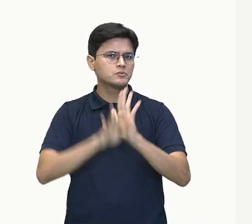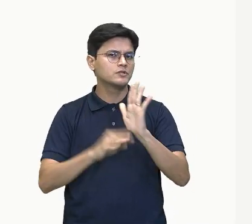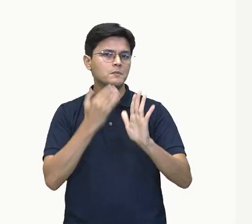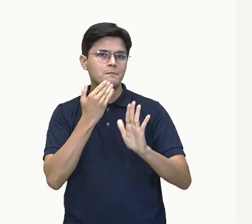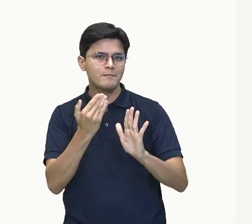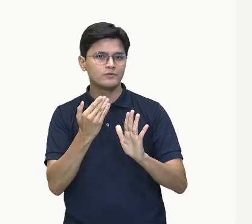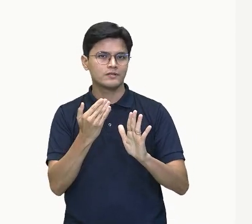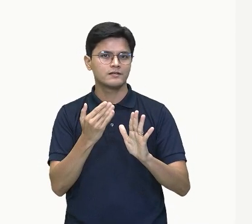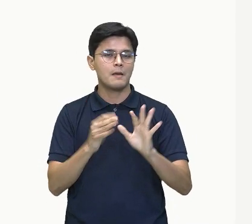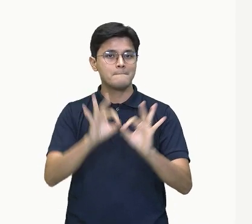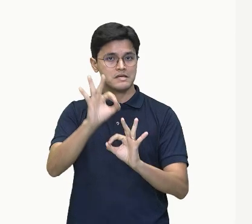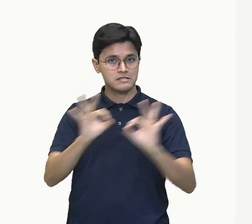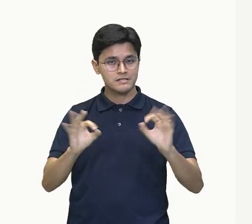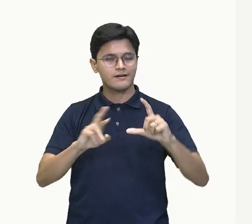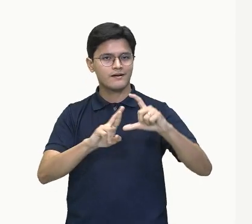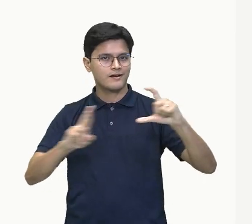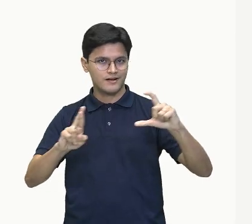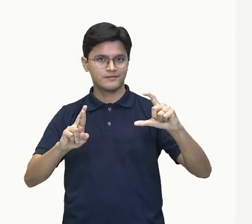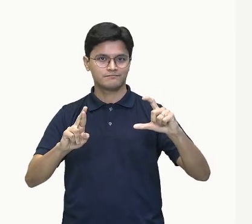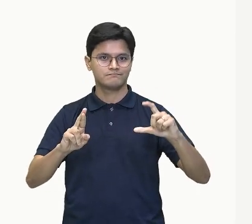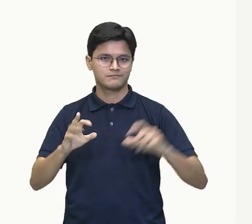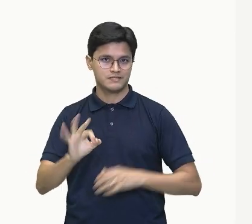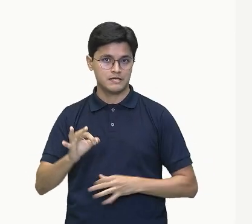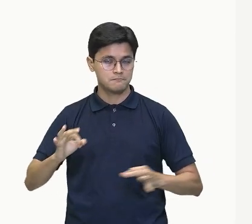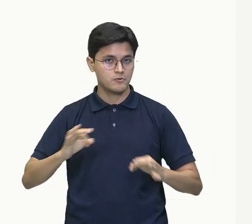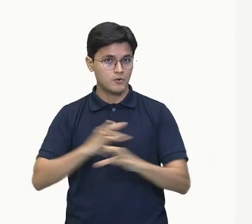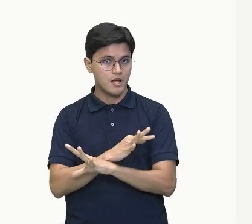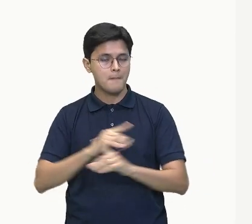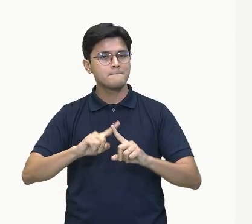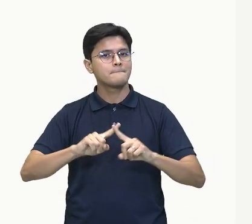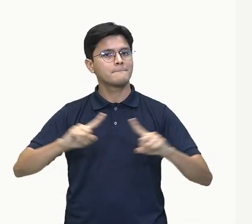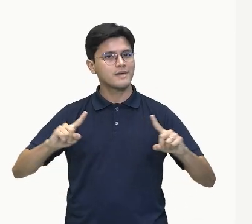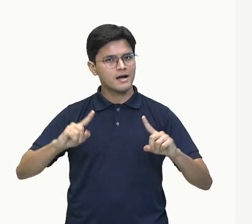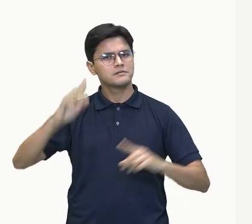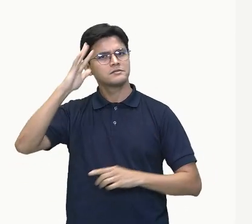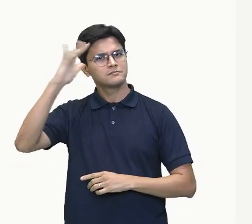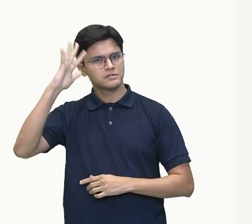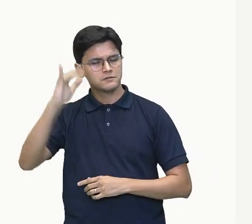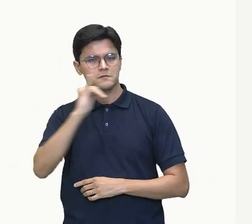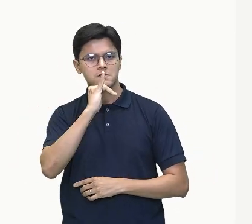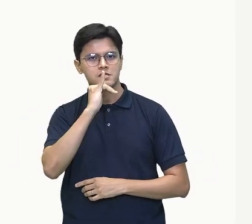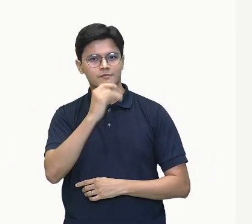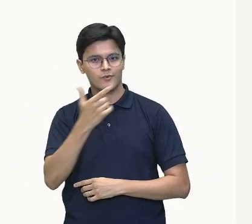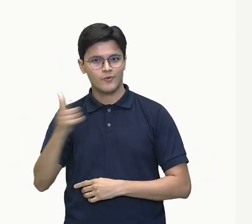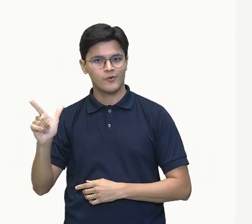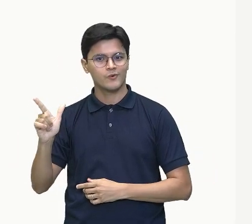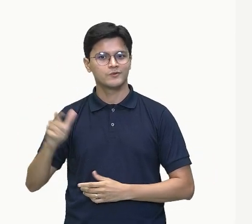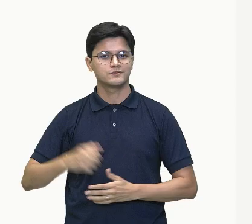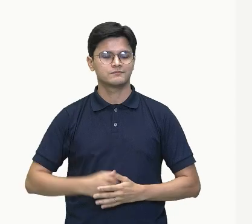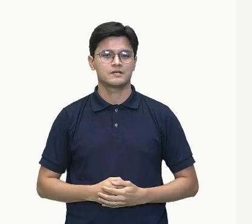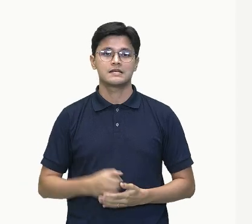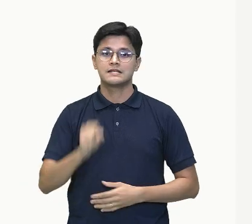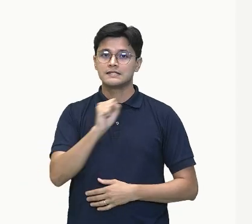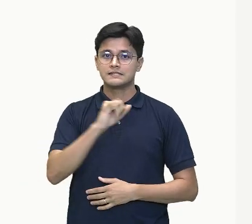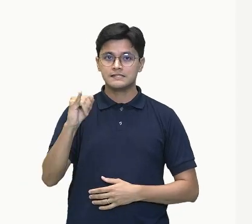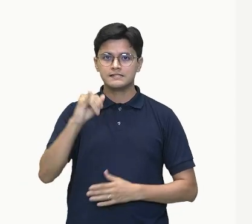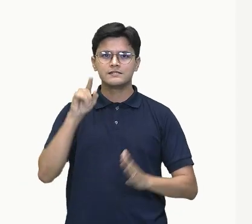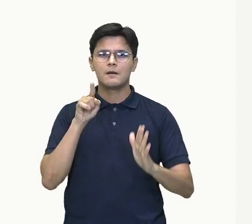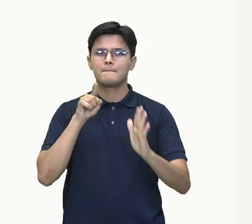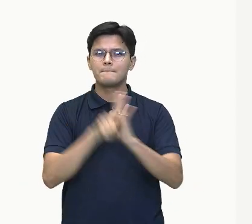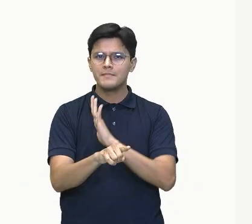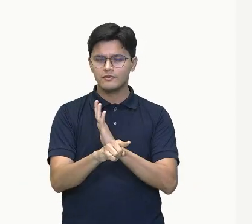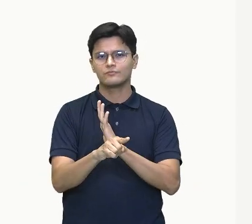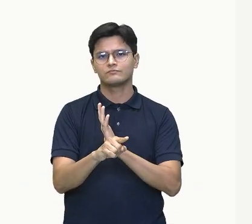raio. Mas, aí vamos simular aqui uma situação, né? Se essa questão estivesse